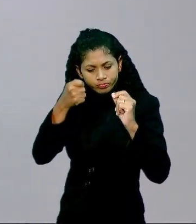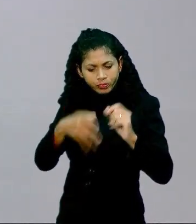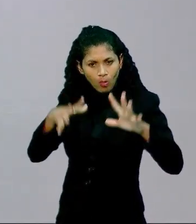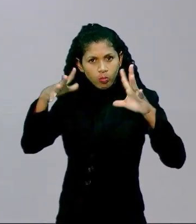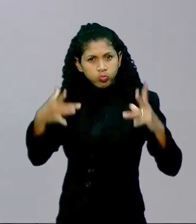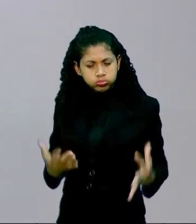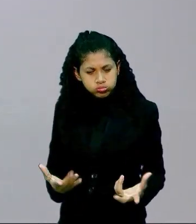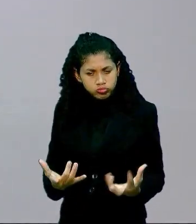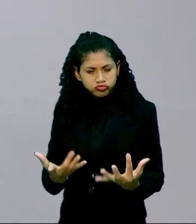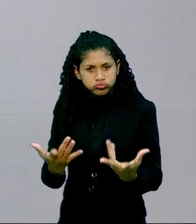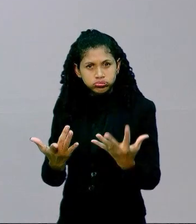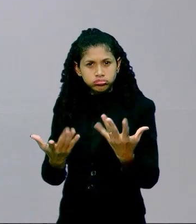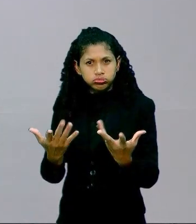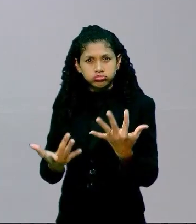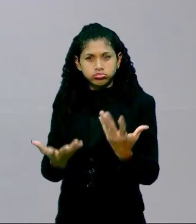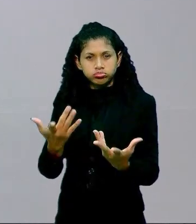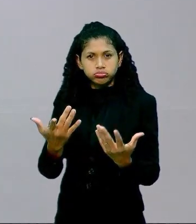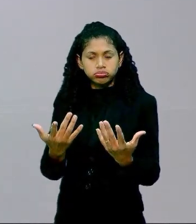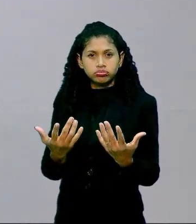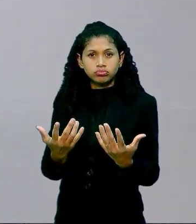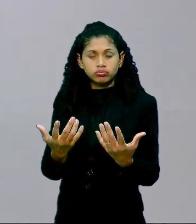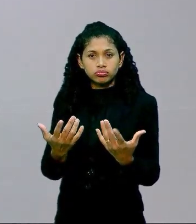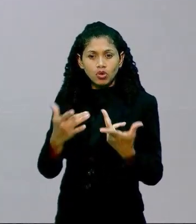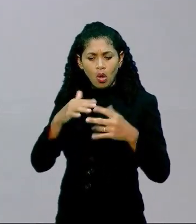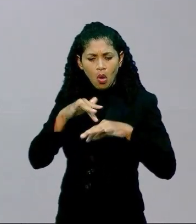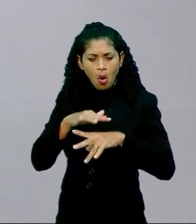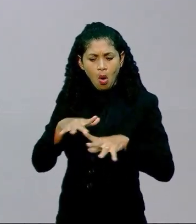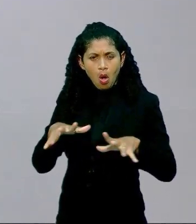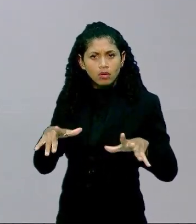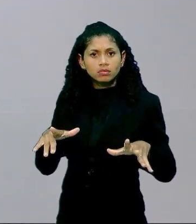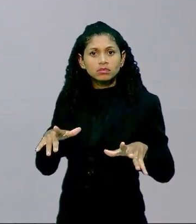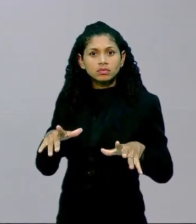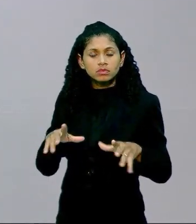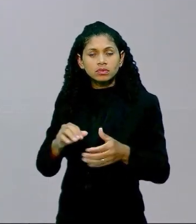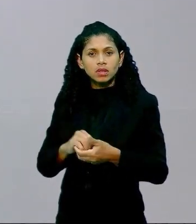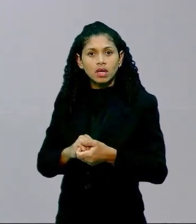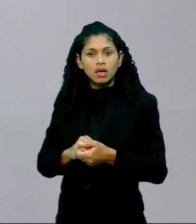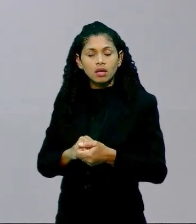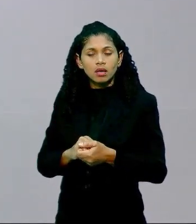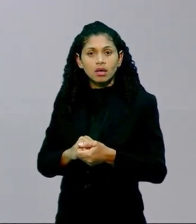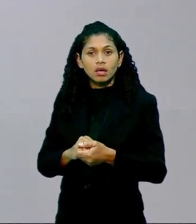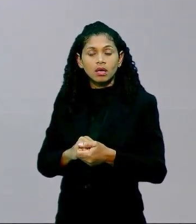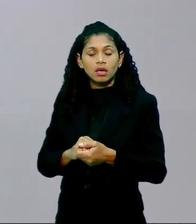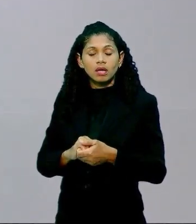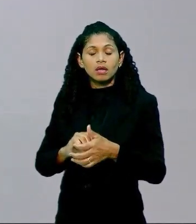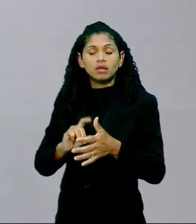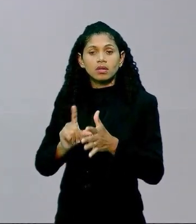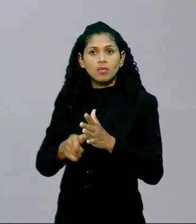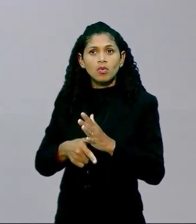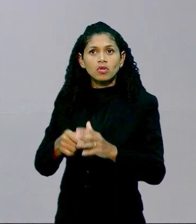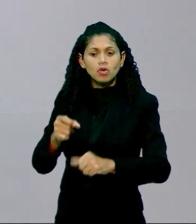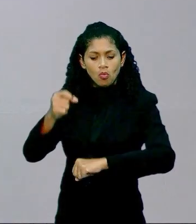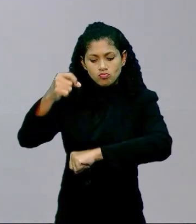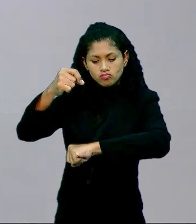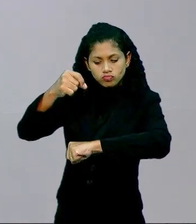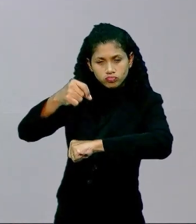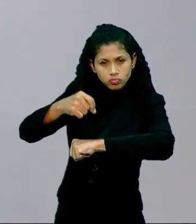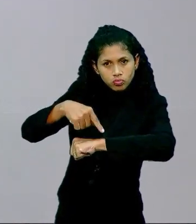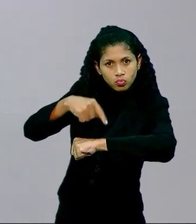daqui a pouco eu vou plantar uma outra espécie ali. Então essa aí é uma sucessão